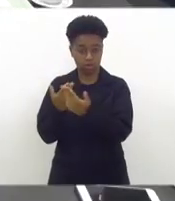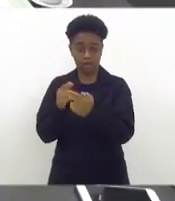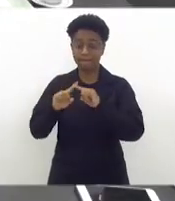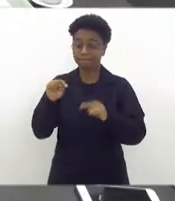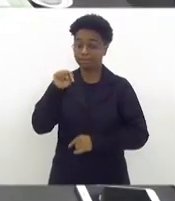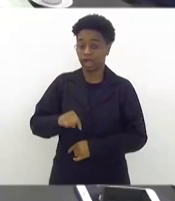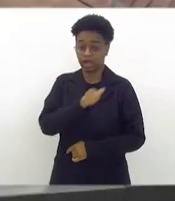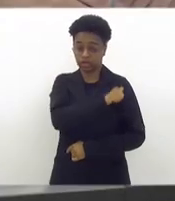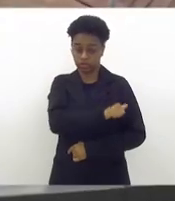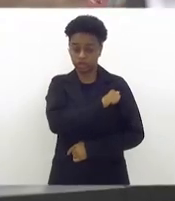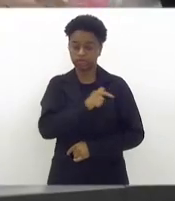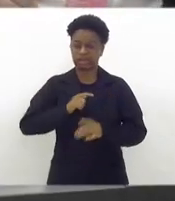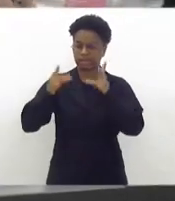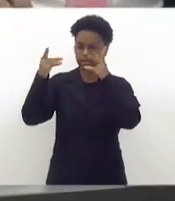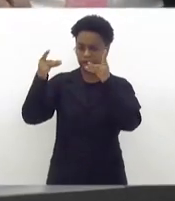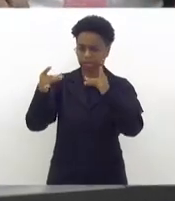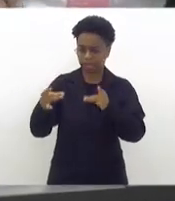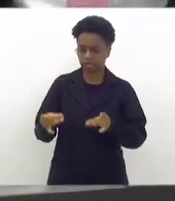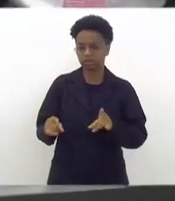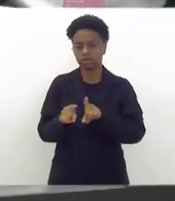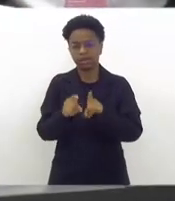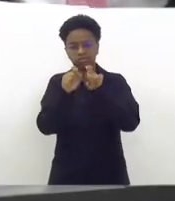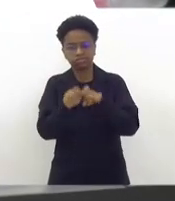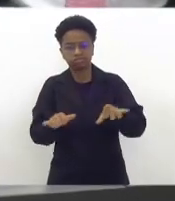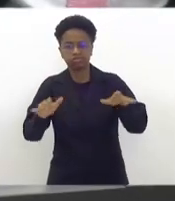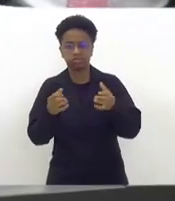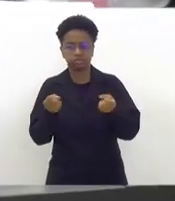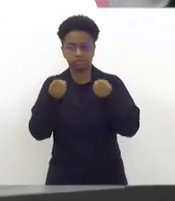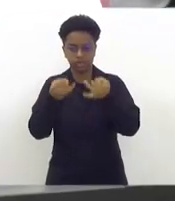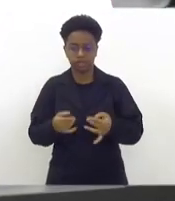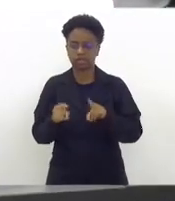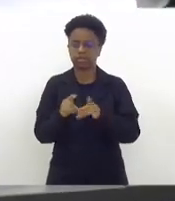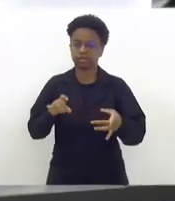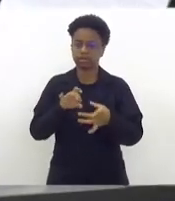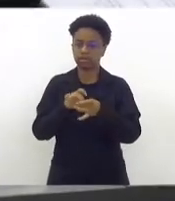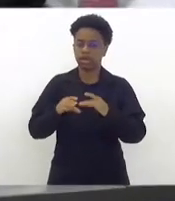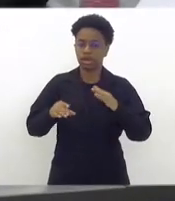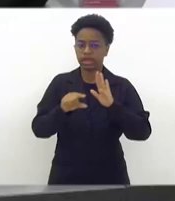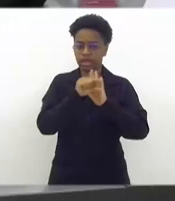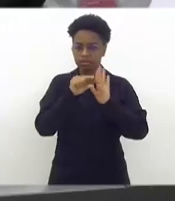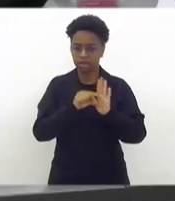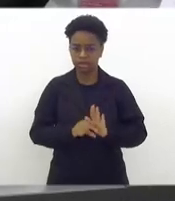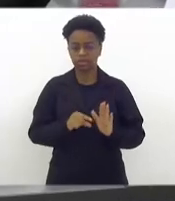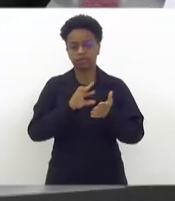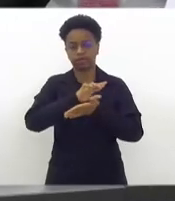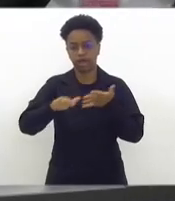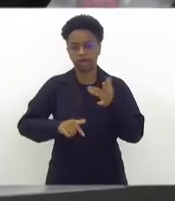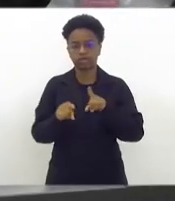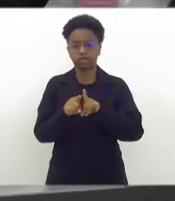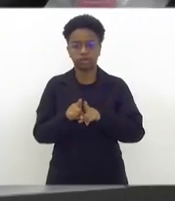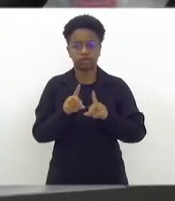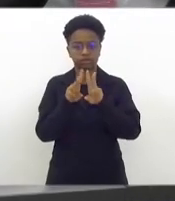mais detalhada, amplificada, com base, inclusive, nas emendas que foram apresentadas e no